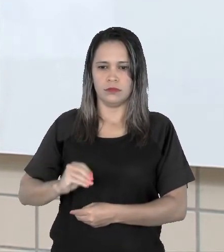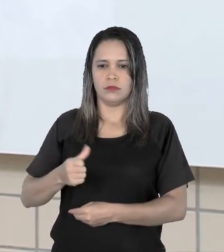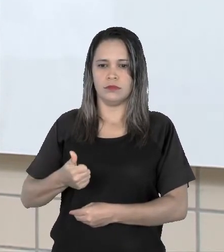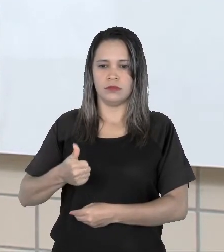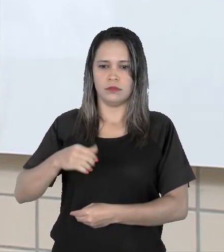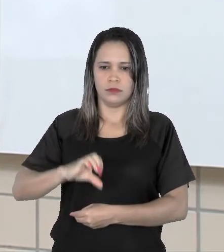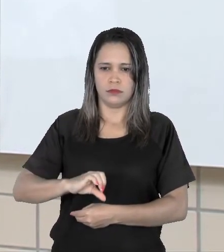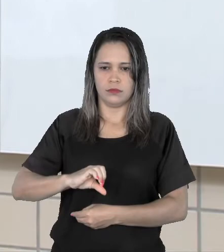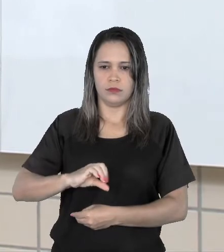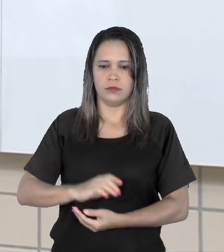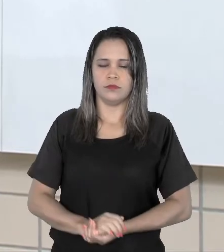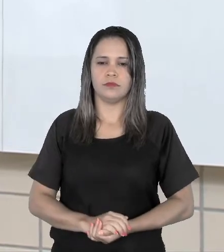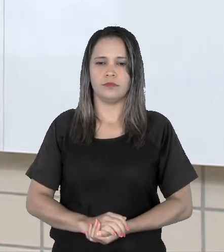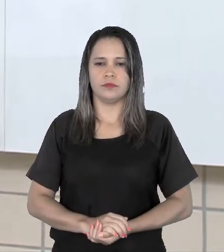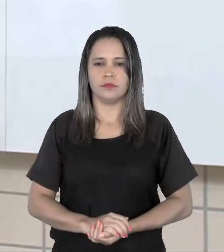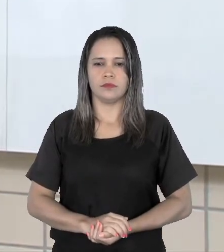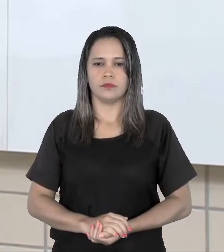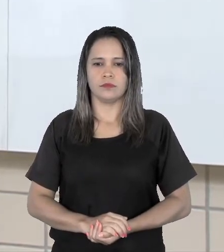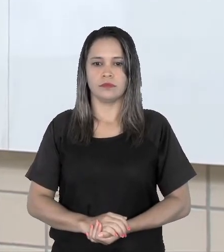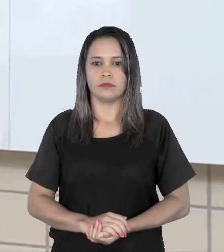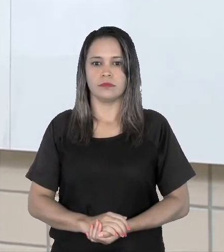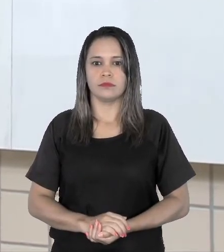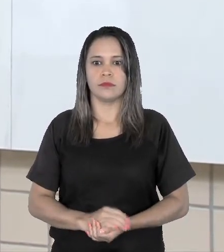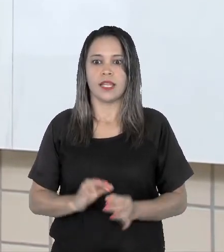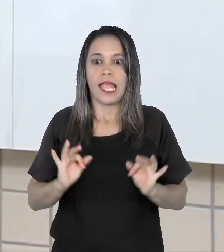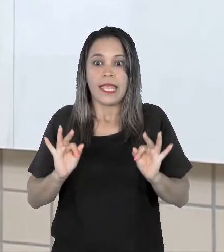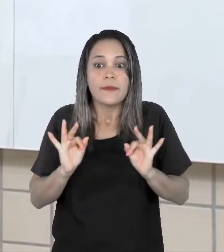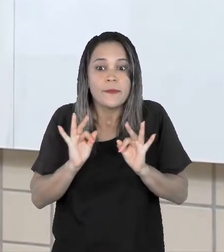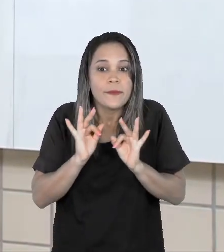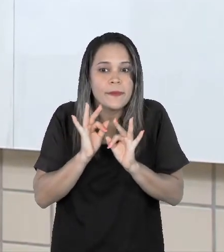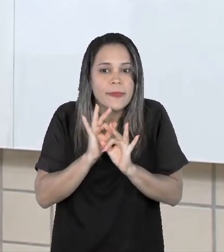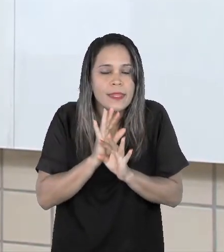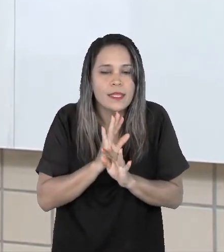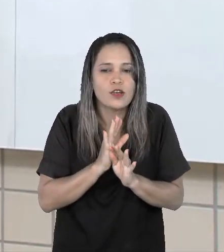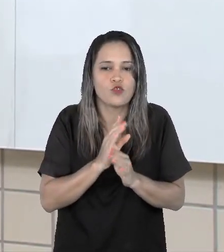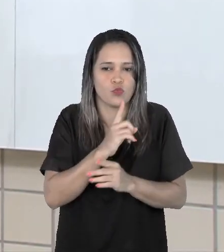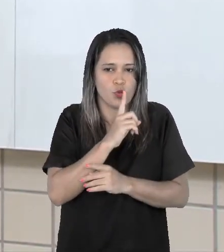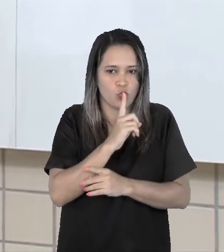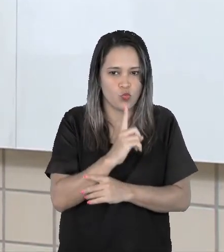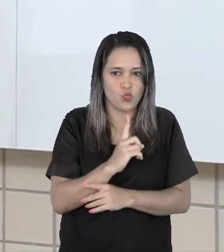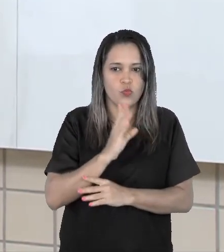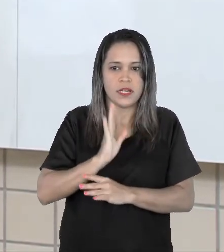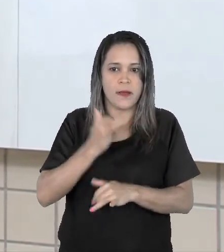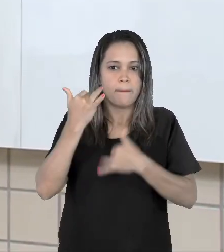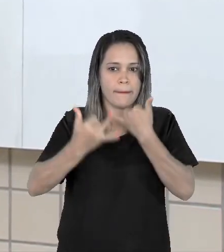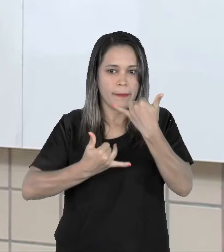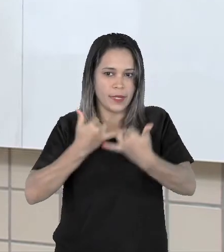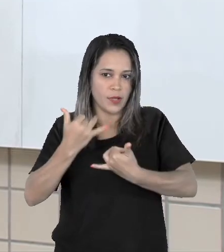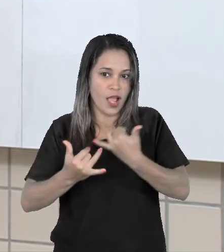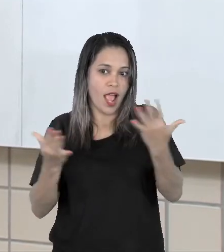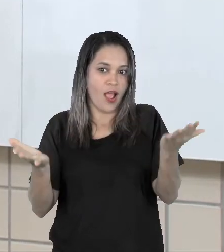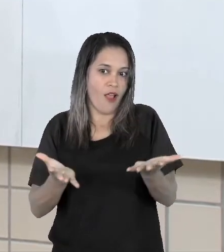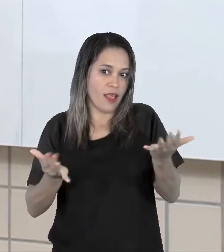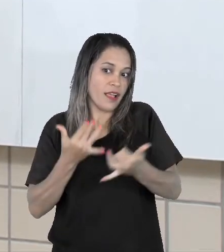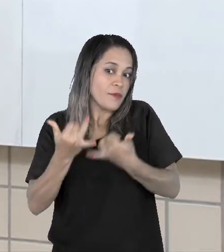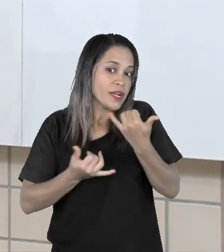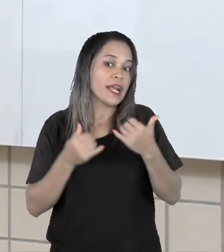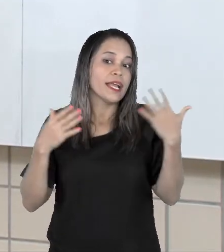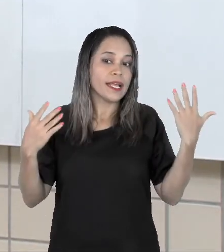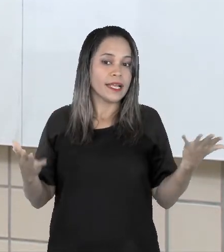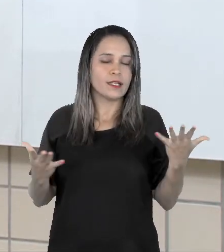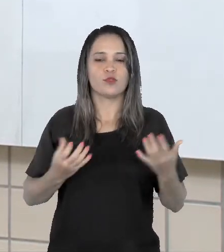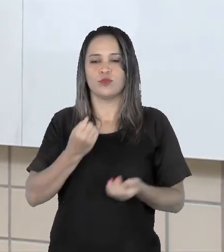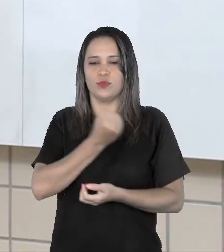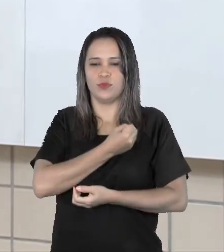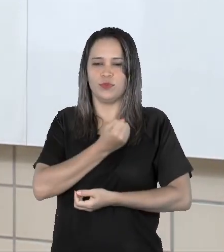com o número 9, 19. Terminou, o número 1 já brincou. Agora quem vai brincar? O